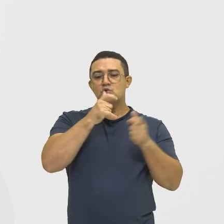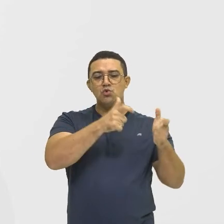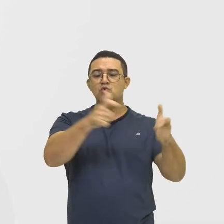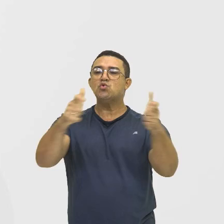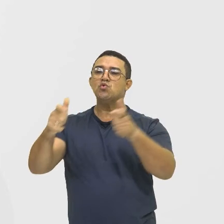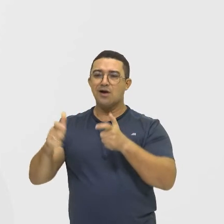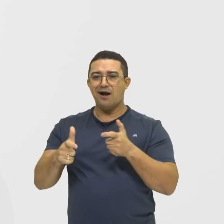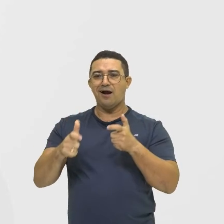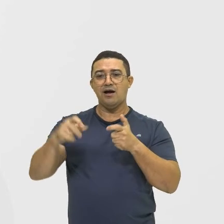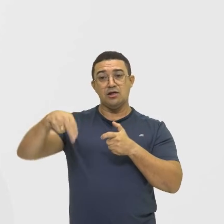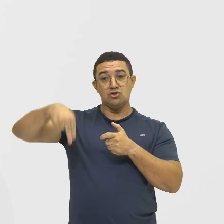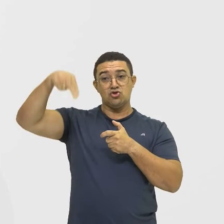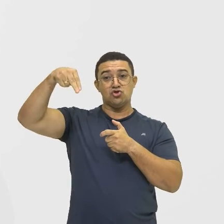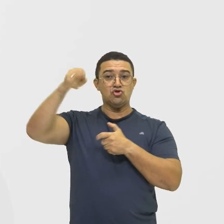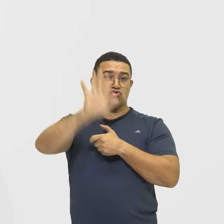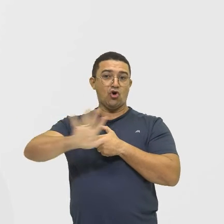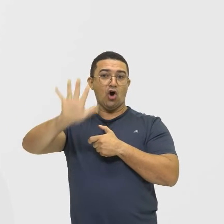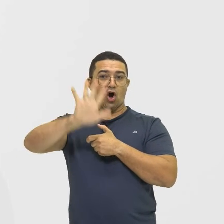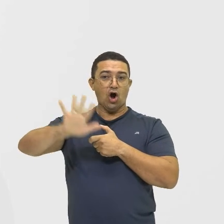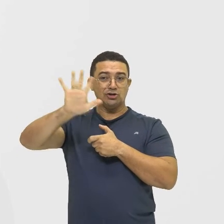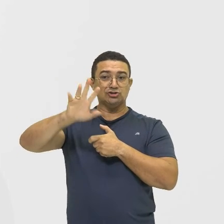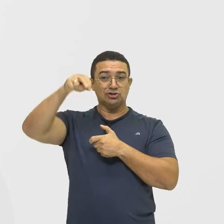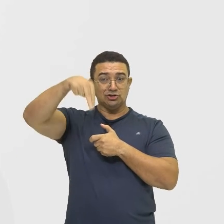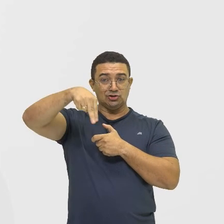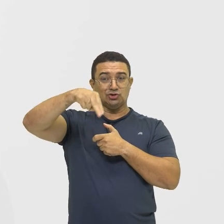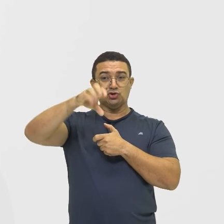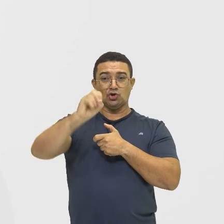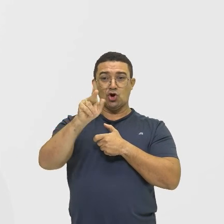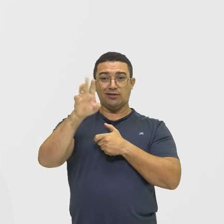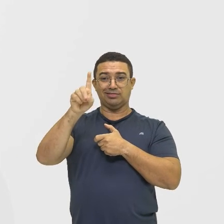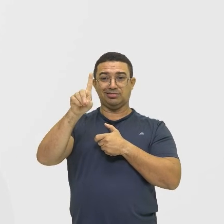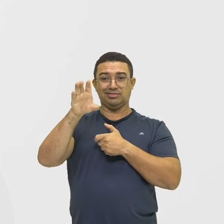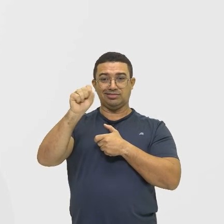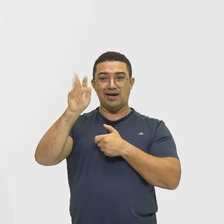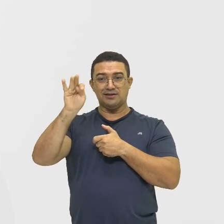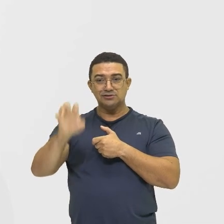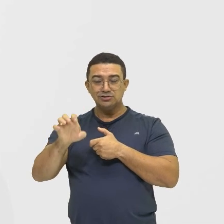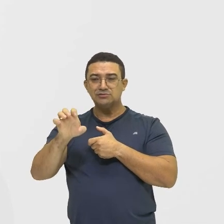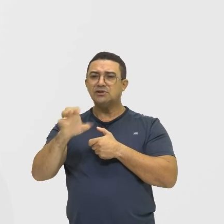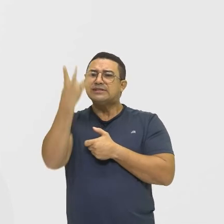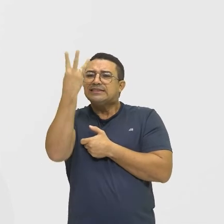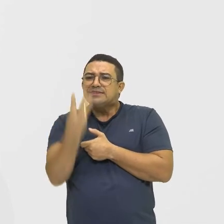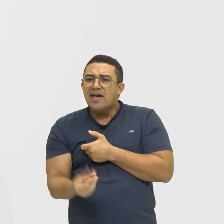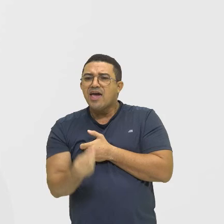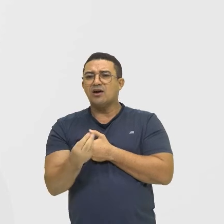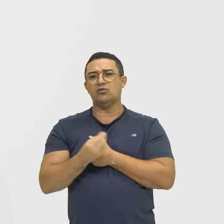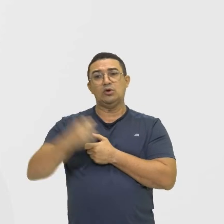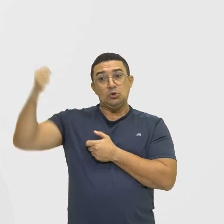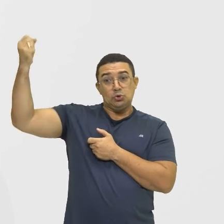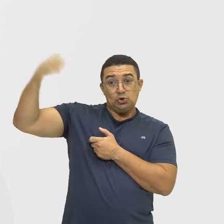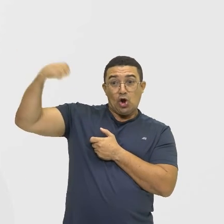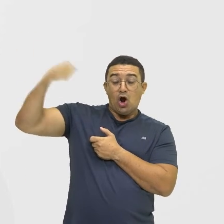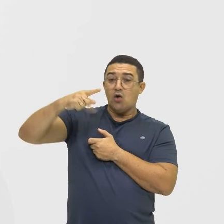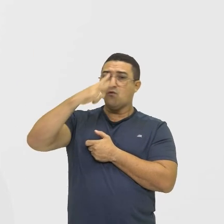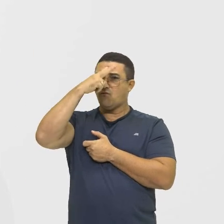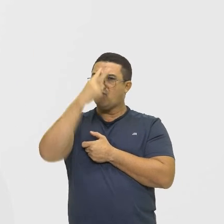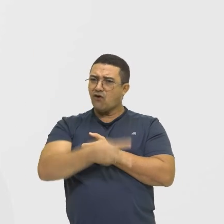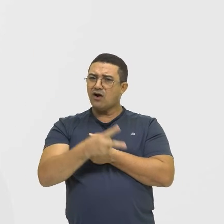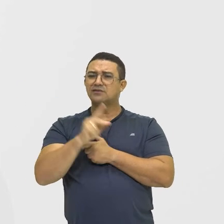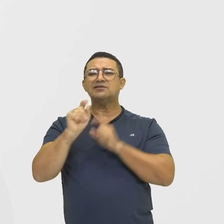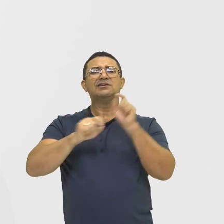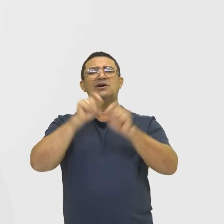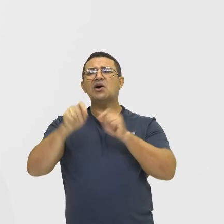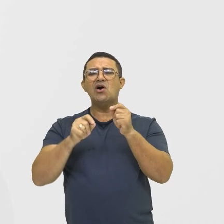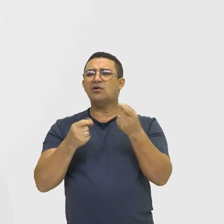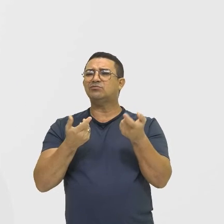ou a floresta amazônica. Como é que uma população que viveu nesse ambiente é uma sociedade